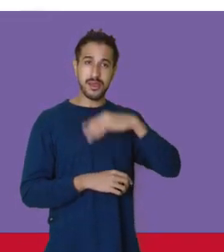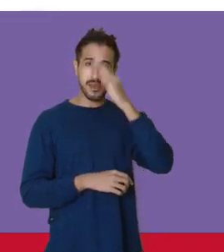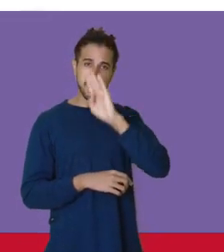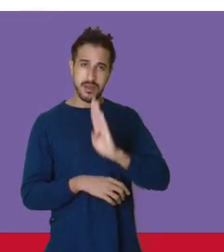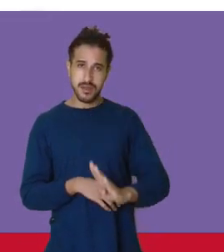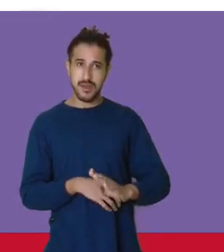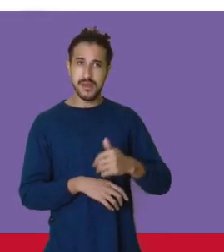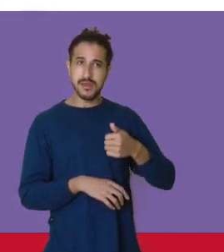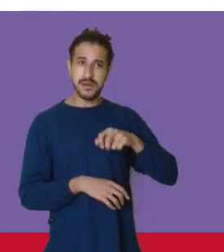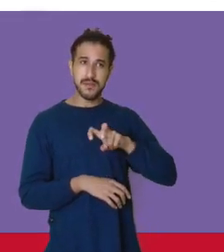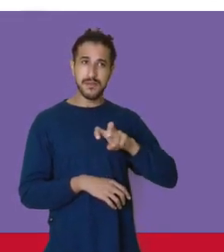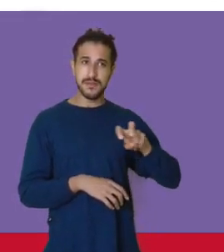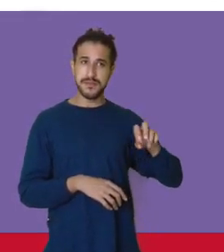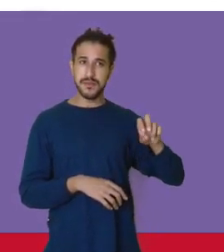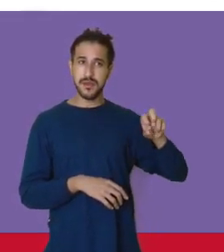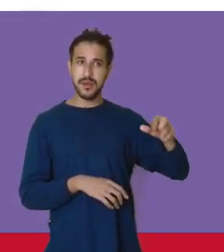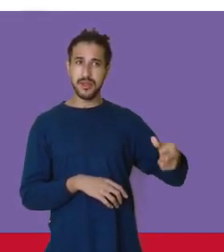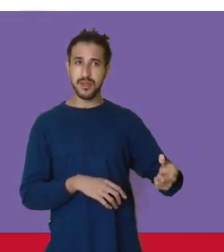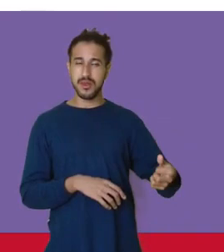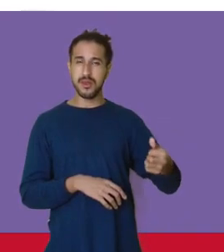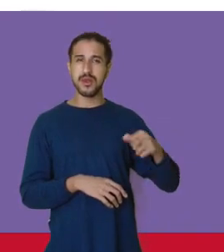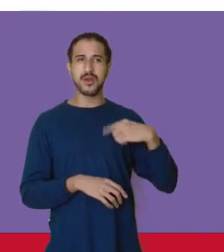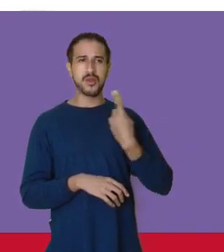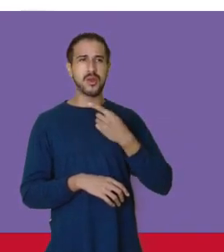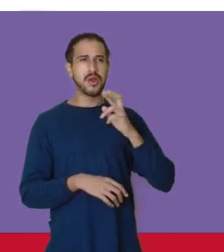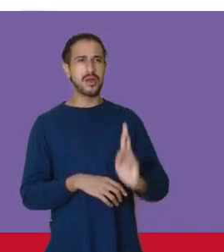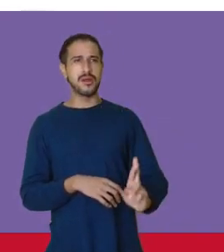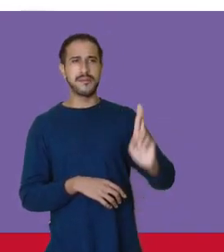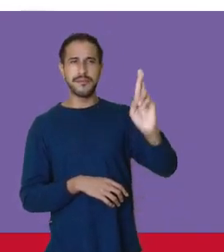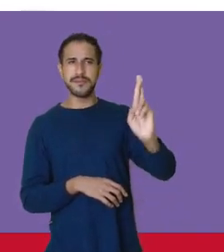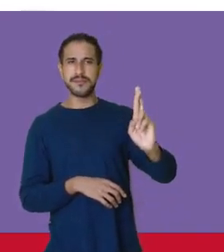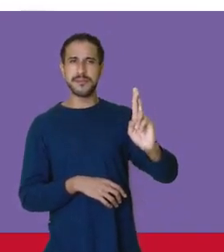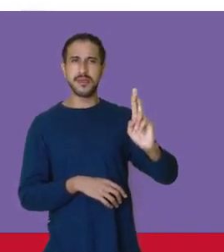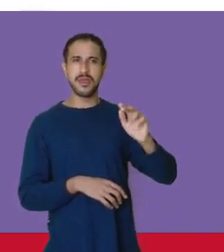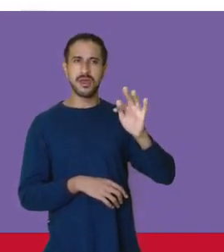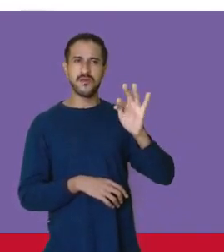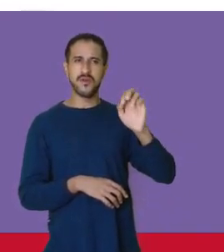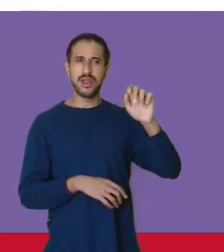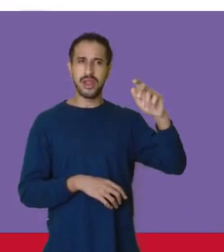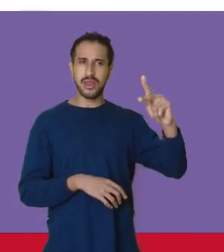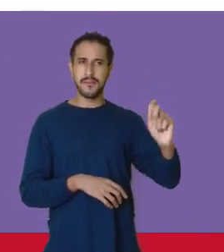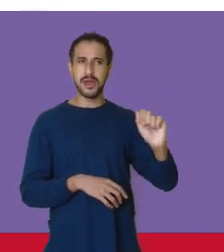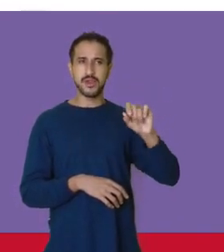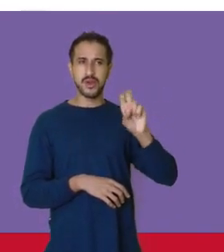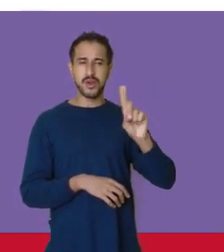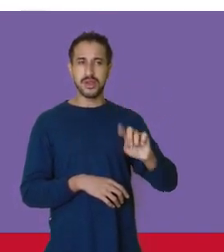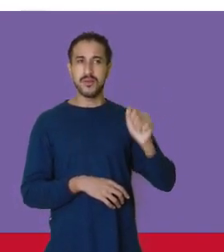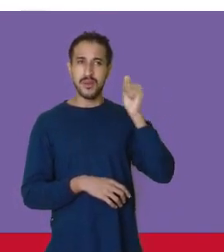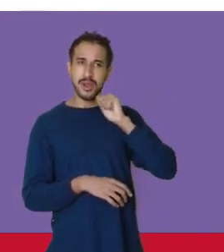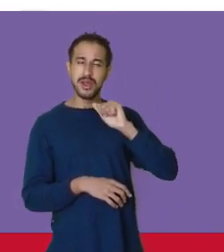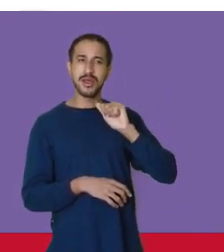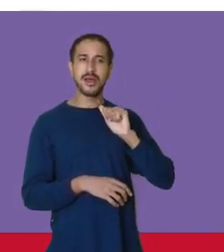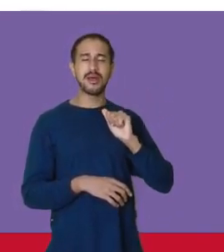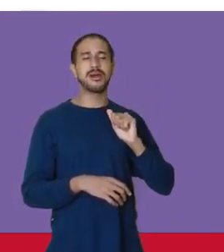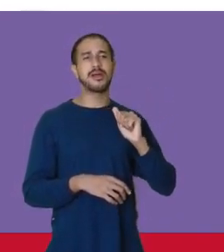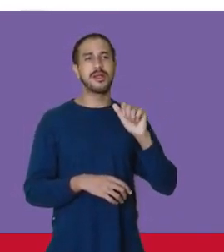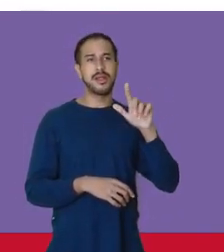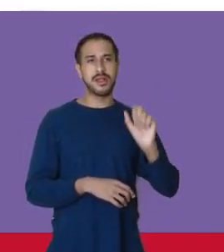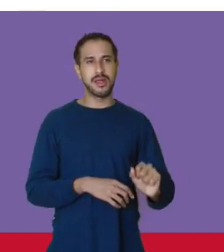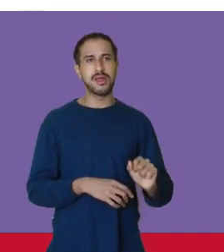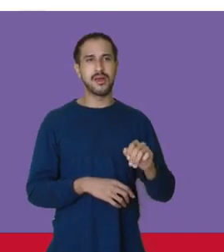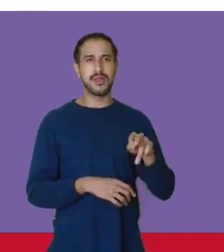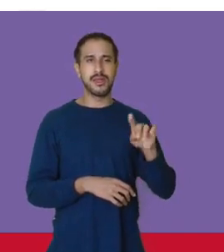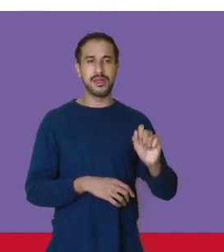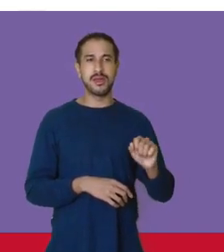Brasil, 1591. Nós somos as vozes de Felipe de Souza, lésbica condenada, de